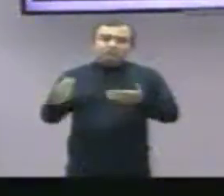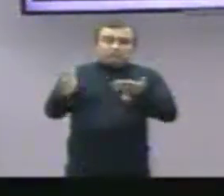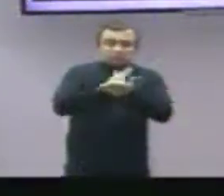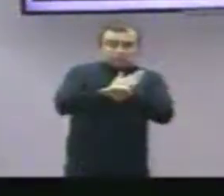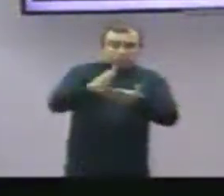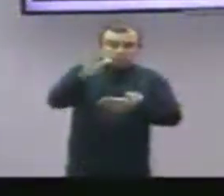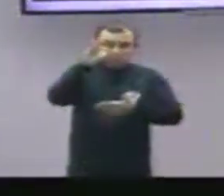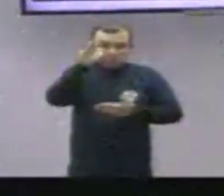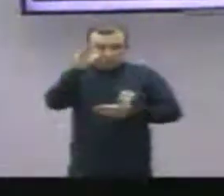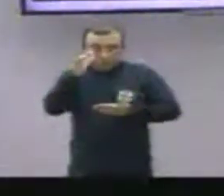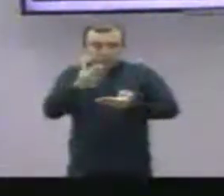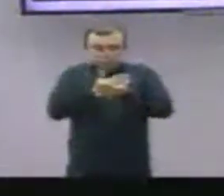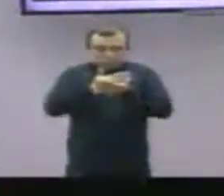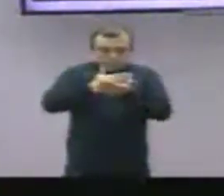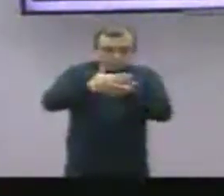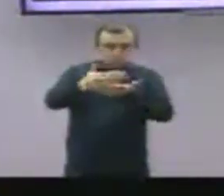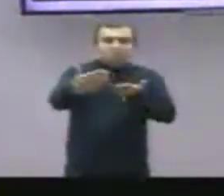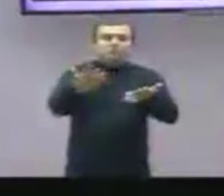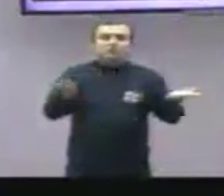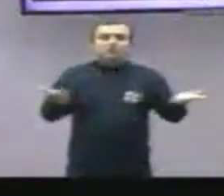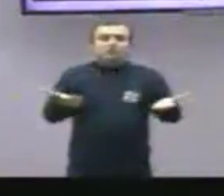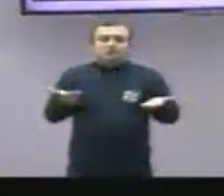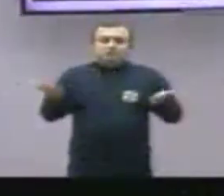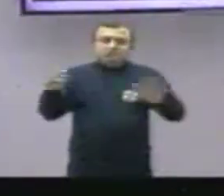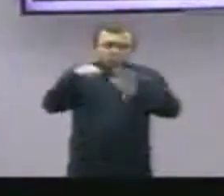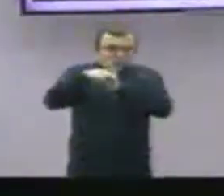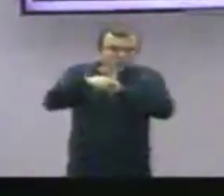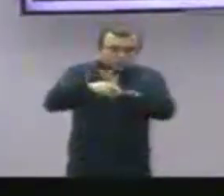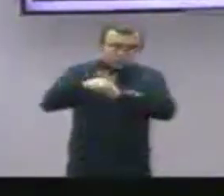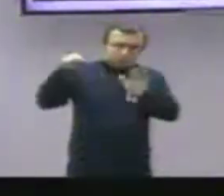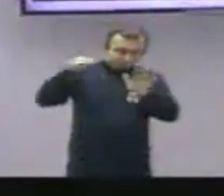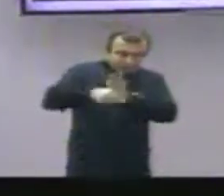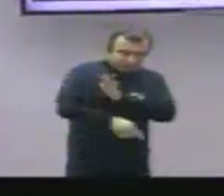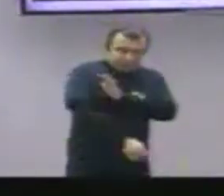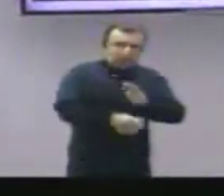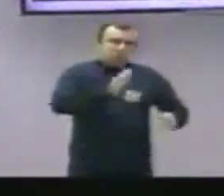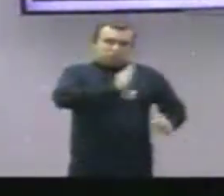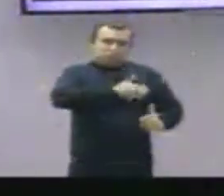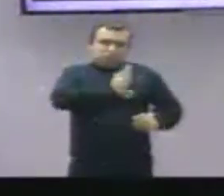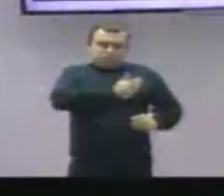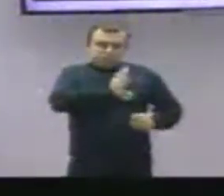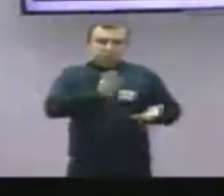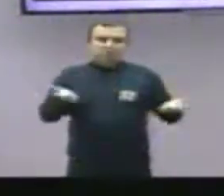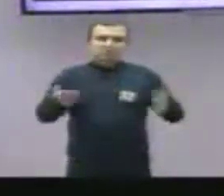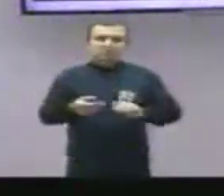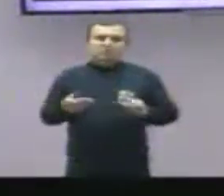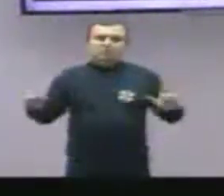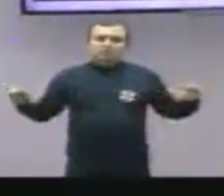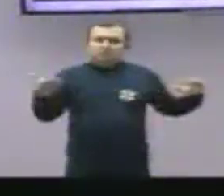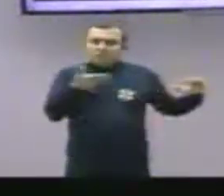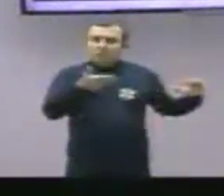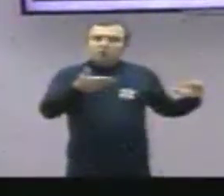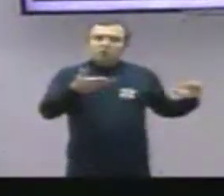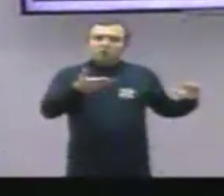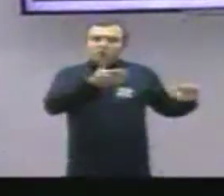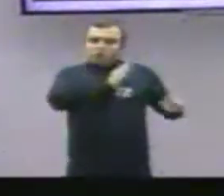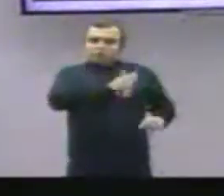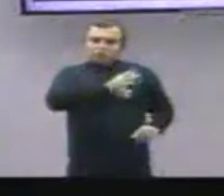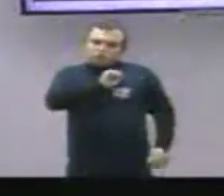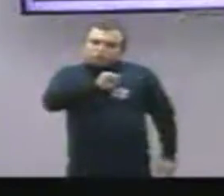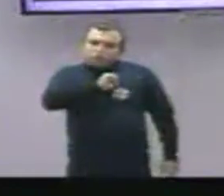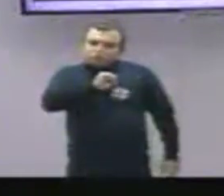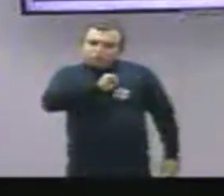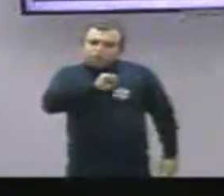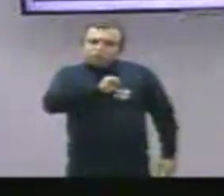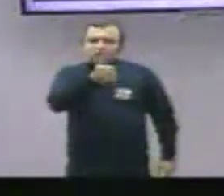Algumas curiosidades, então, para nós iniciarmos já, aprofundar um pouco mais sobre o funcionamento do nosso coração. O coração bate em